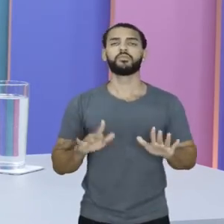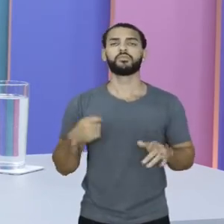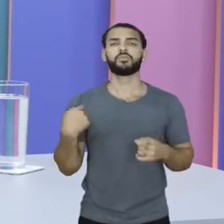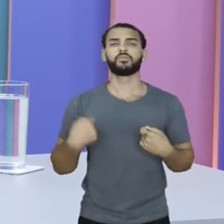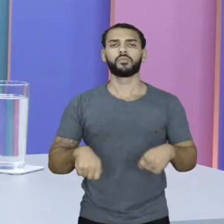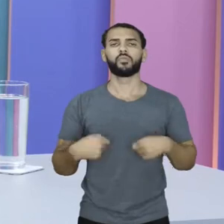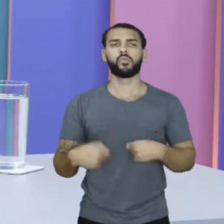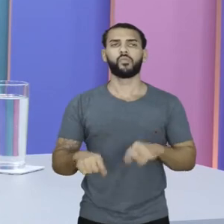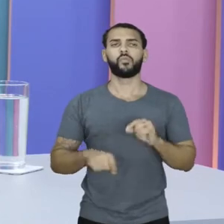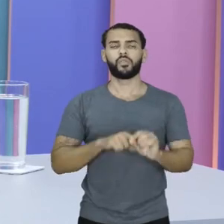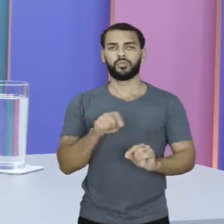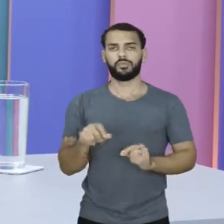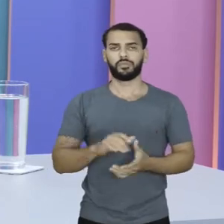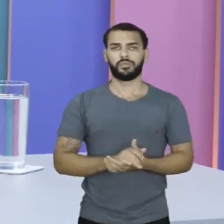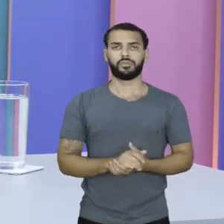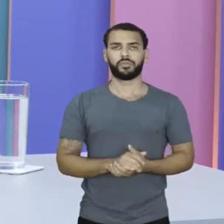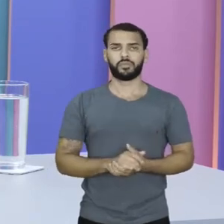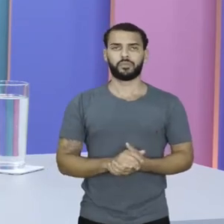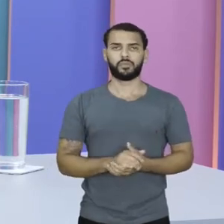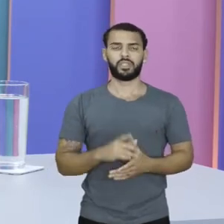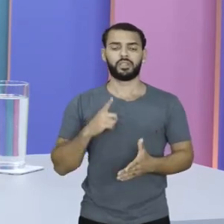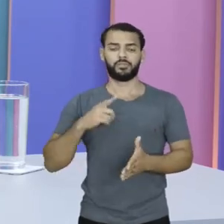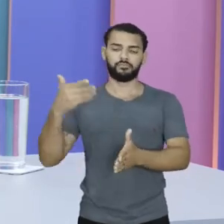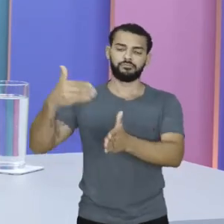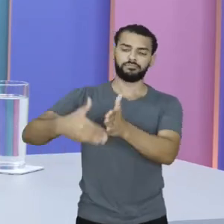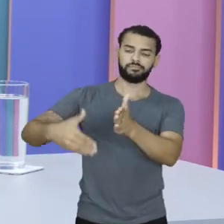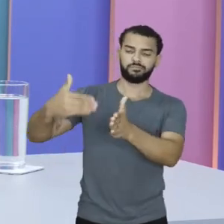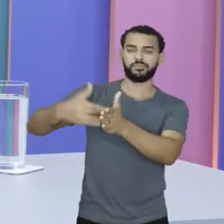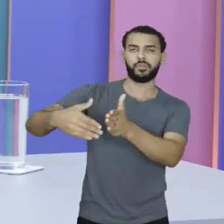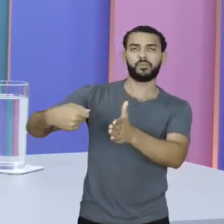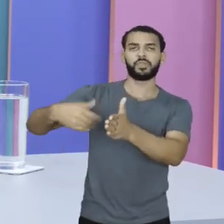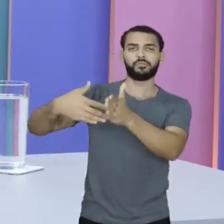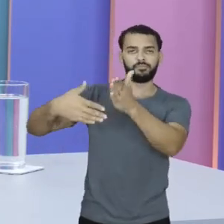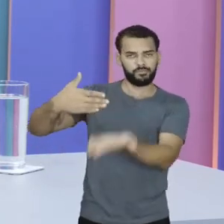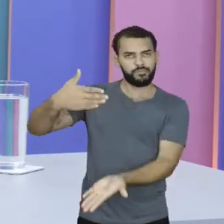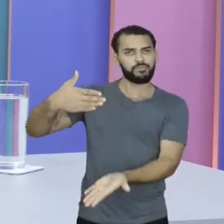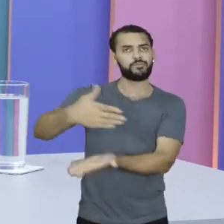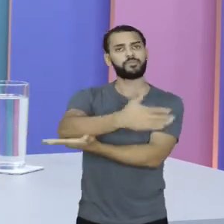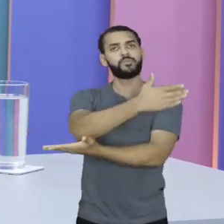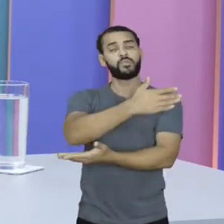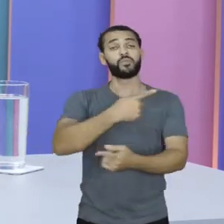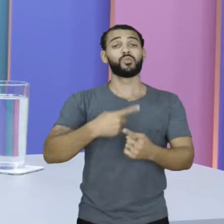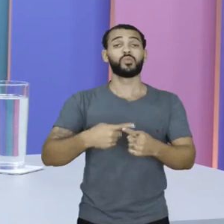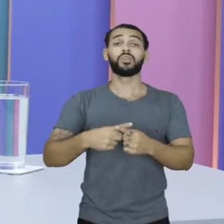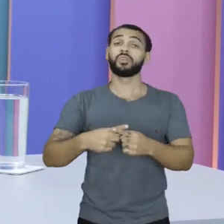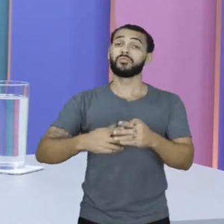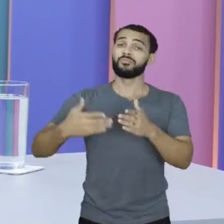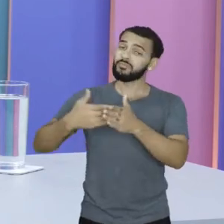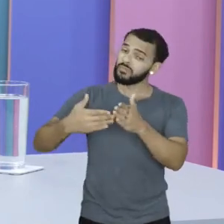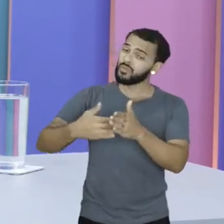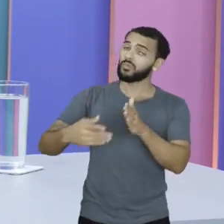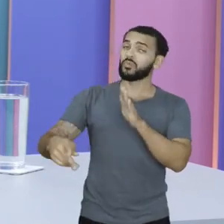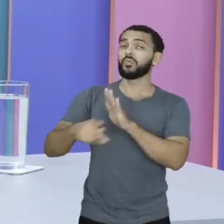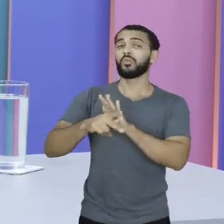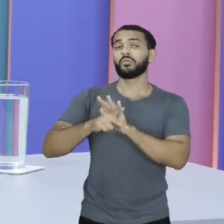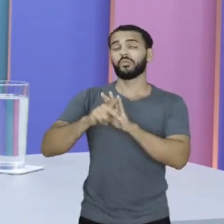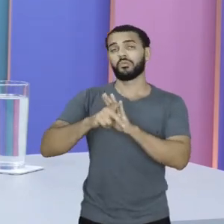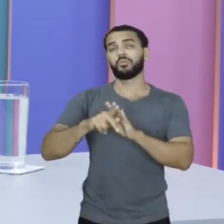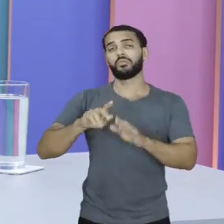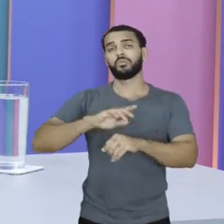romper ainda com os muros, né, que o racismo impõe, né, para que a